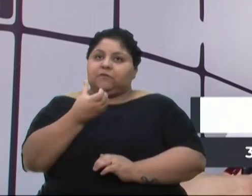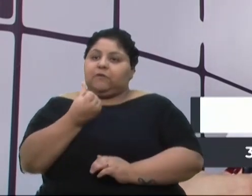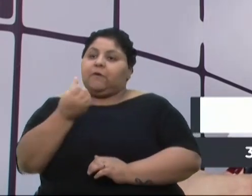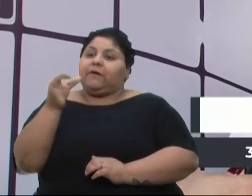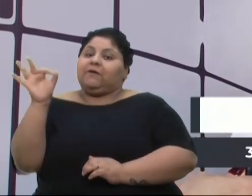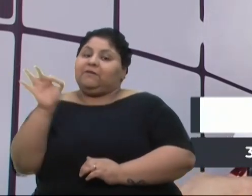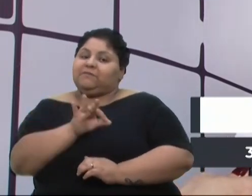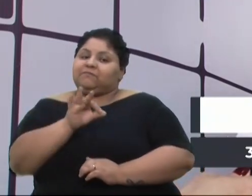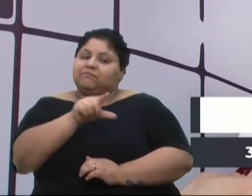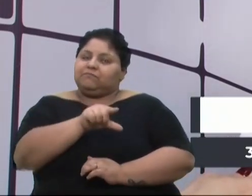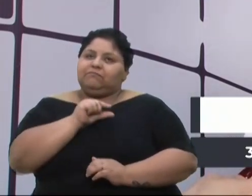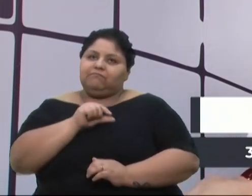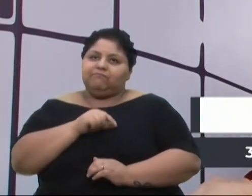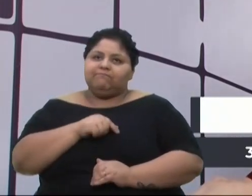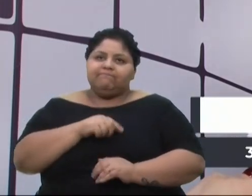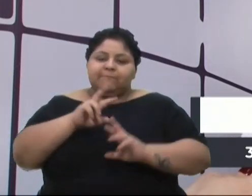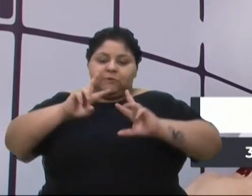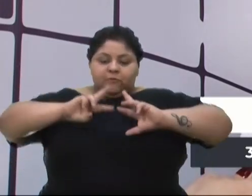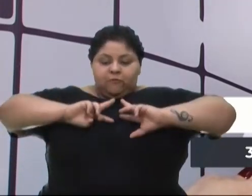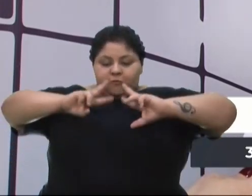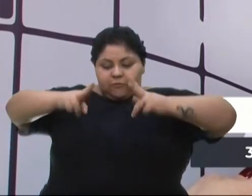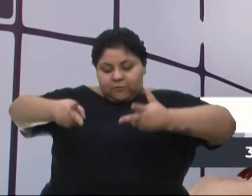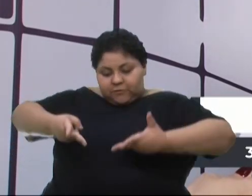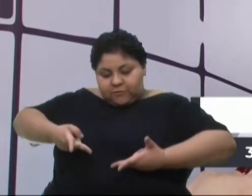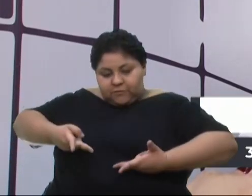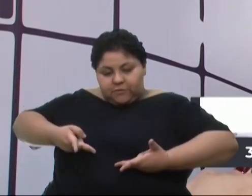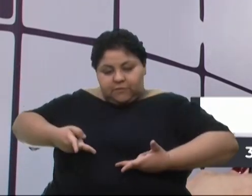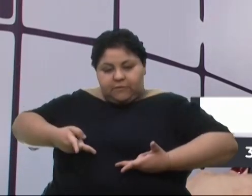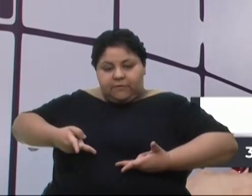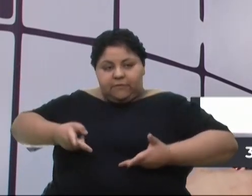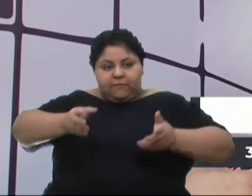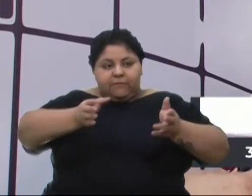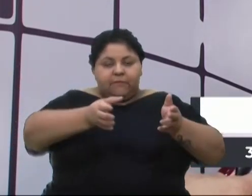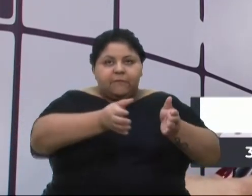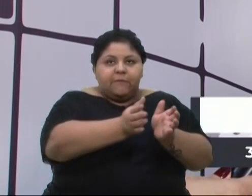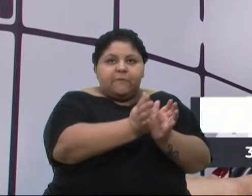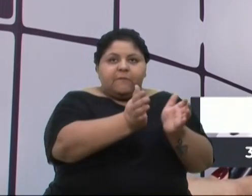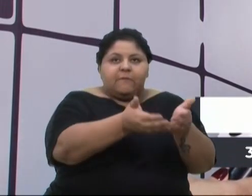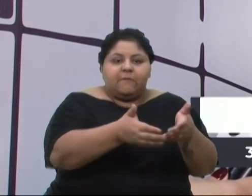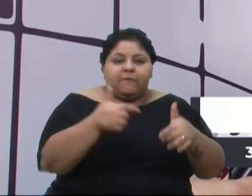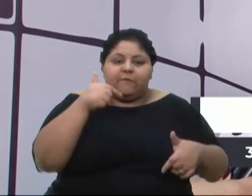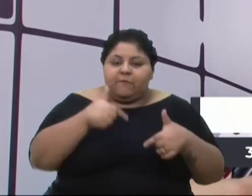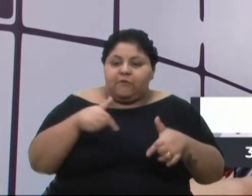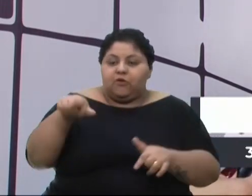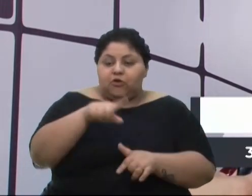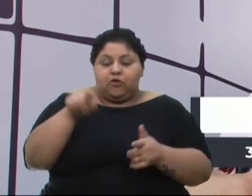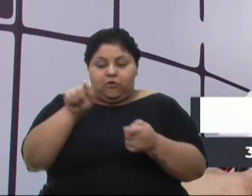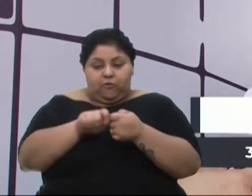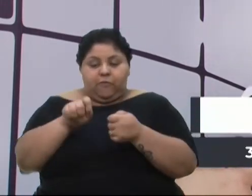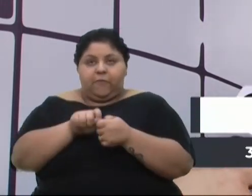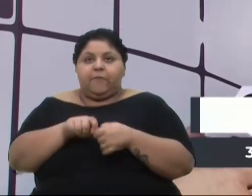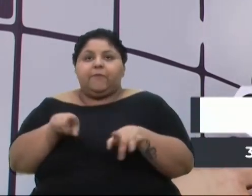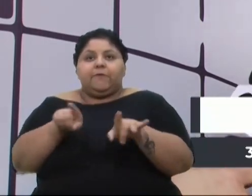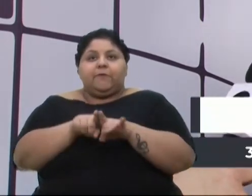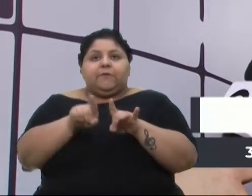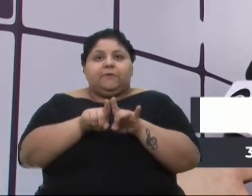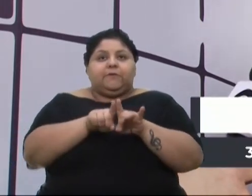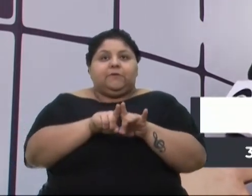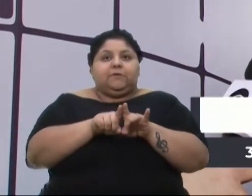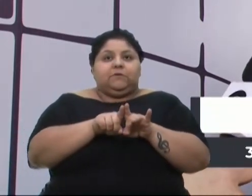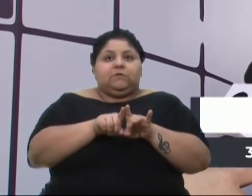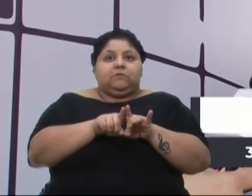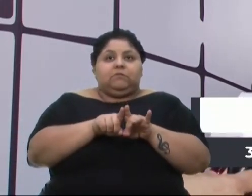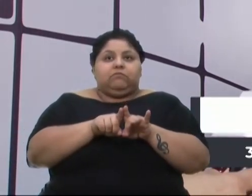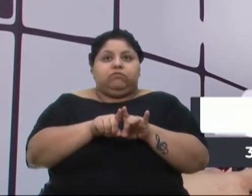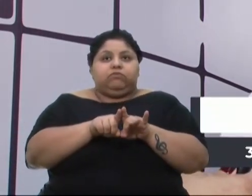votos. Então, foi um reconhecimento da classe pelo trabalho que nós realizamos e nos encheu de